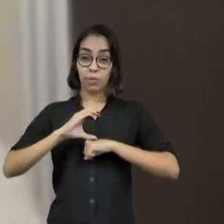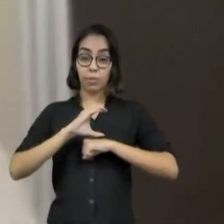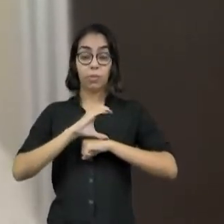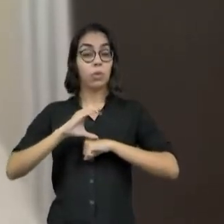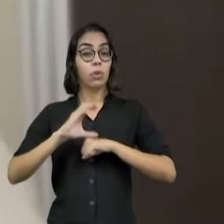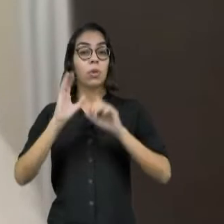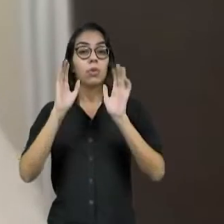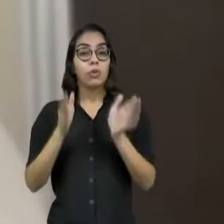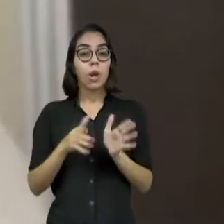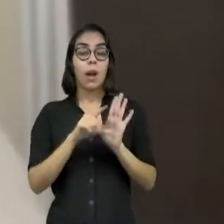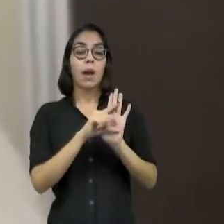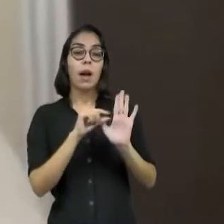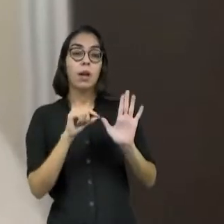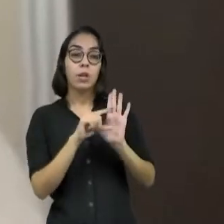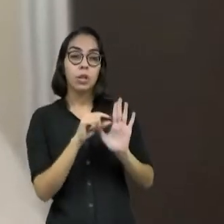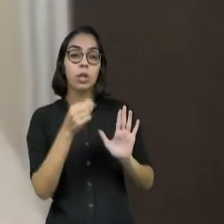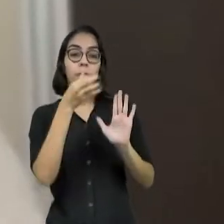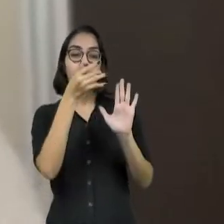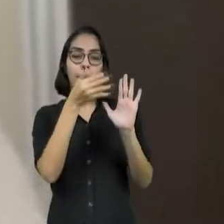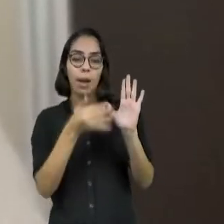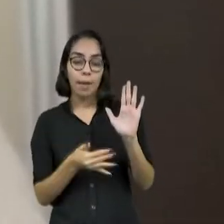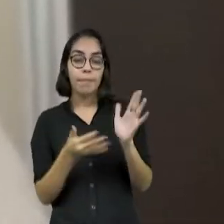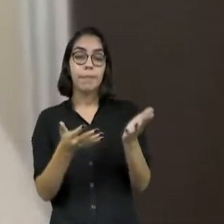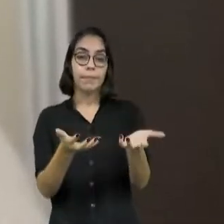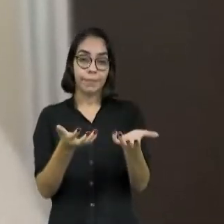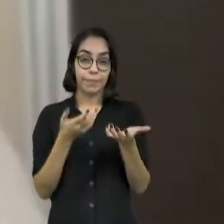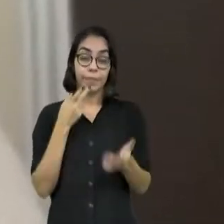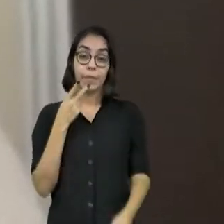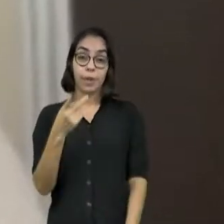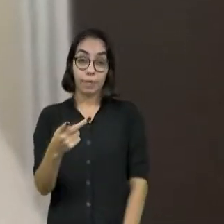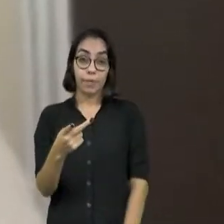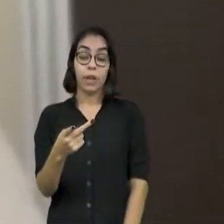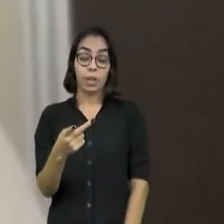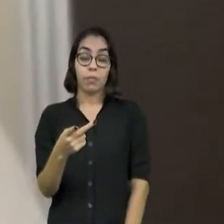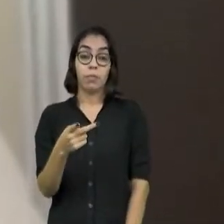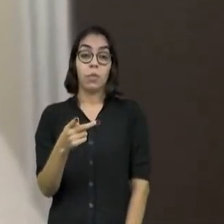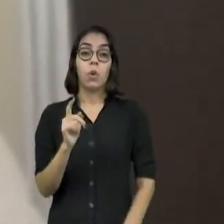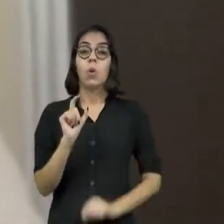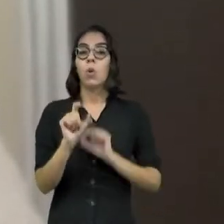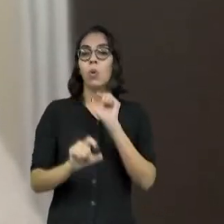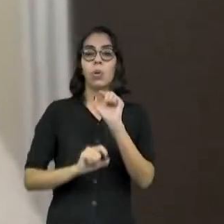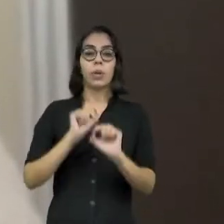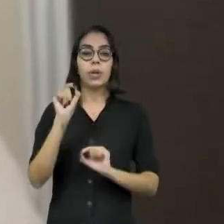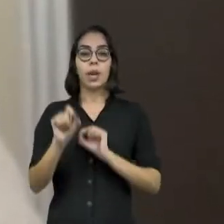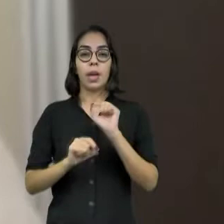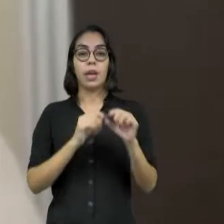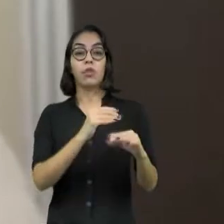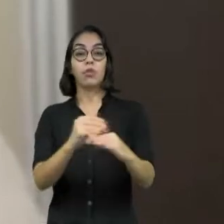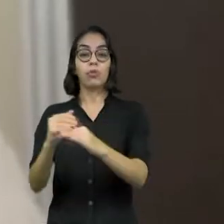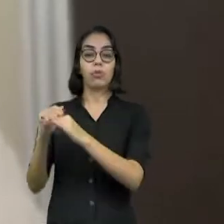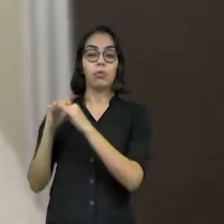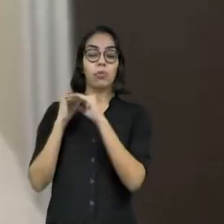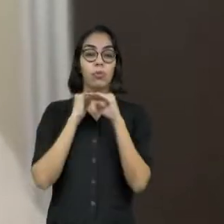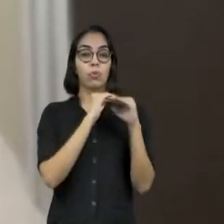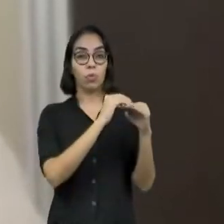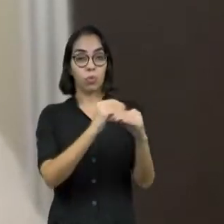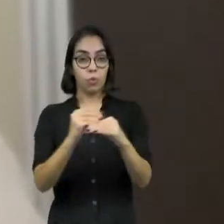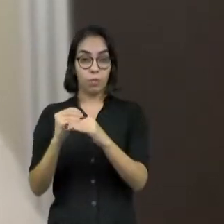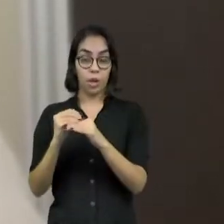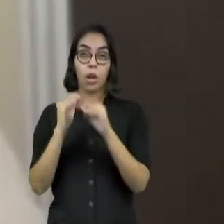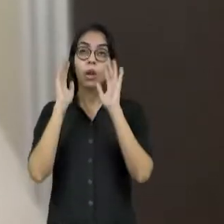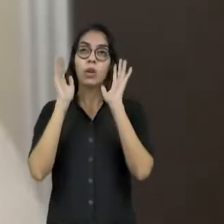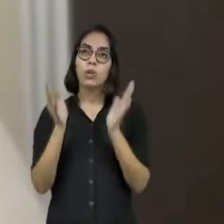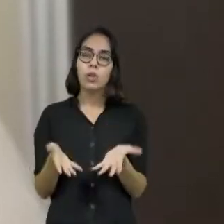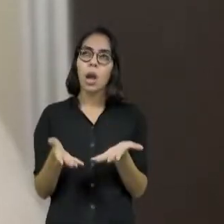tem artigos que falam sobre a questão da isonomia. Então, seria uma espécie de igualdade, mas